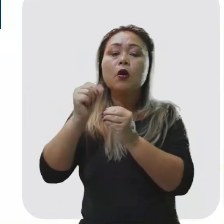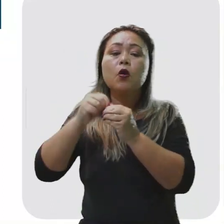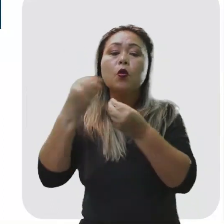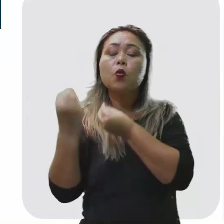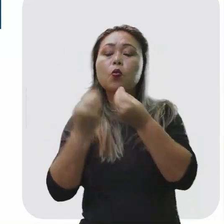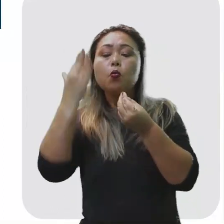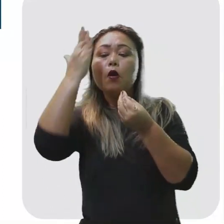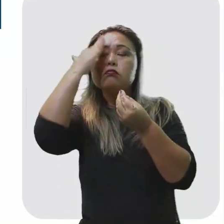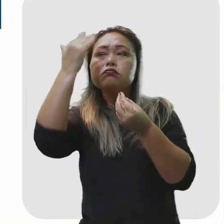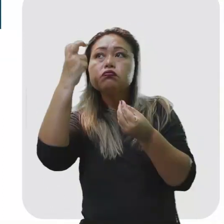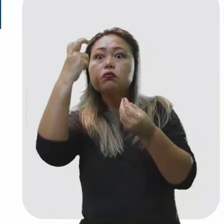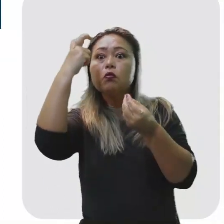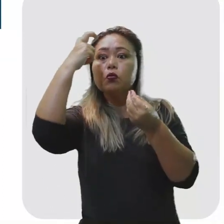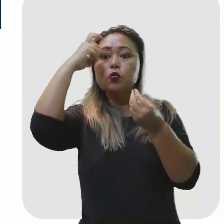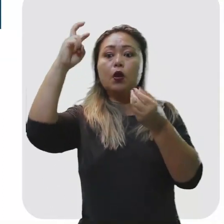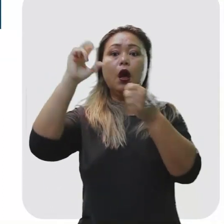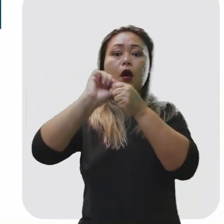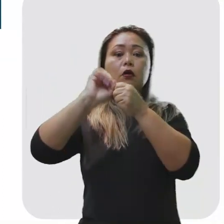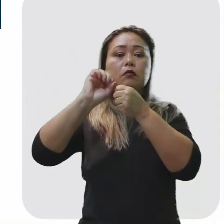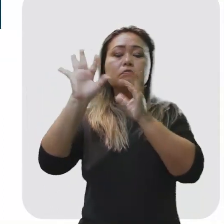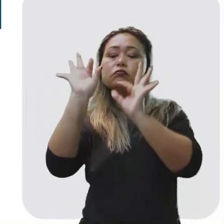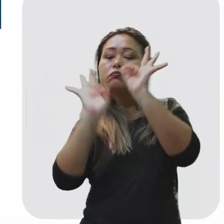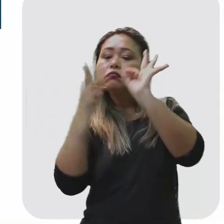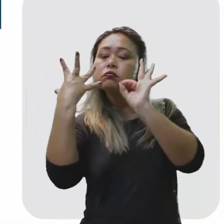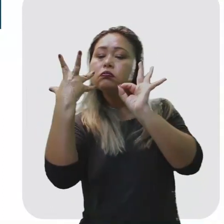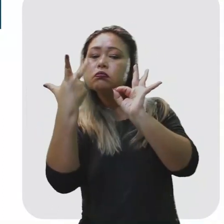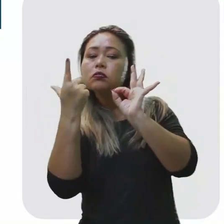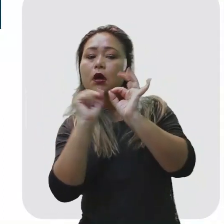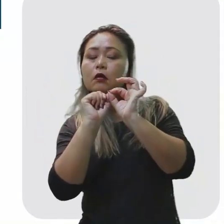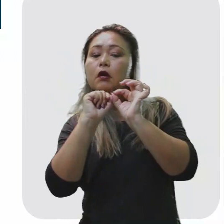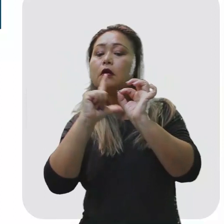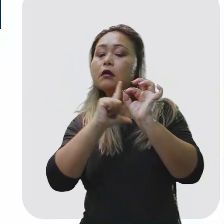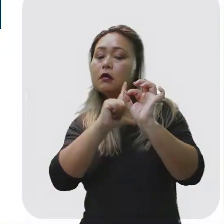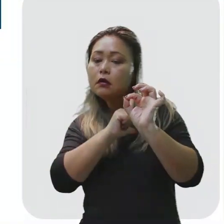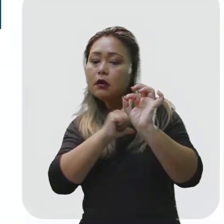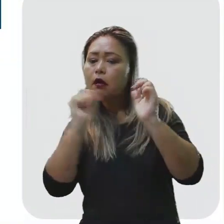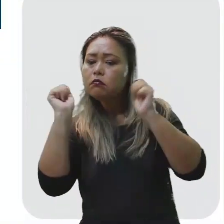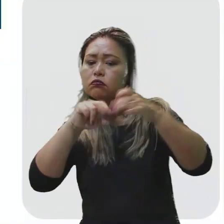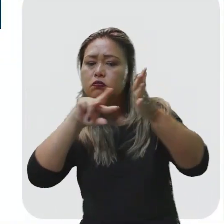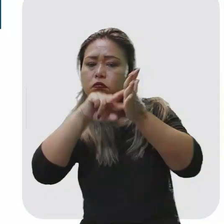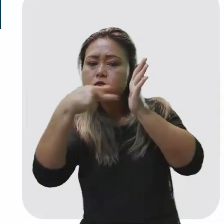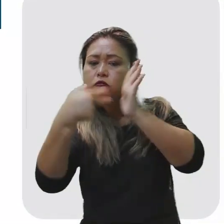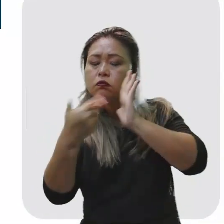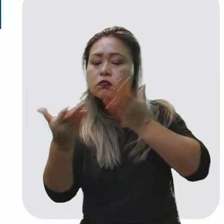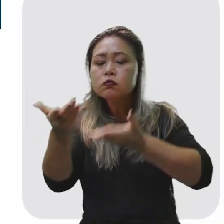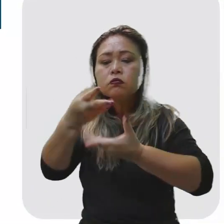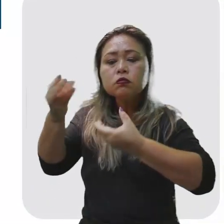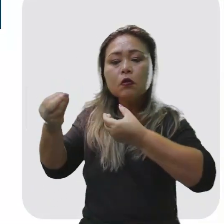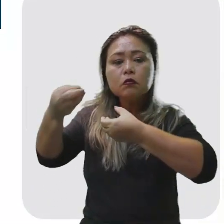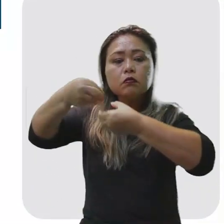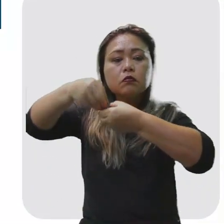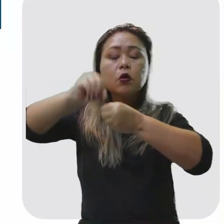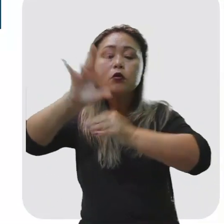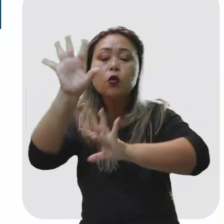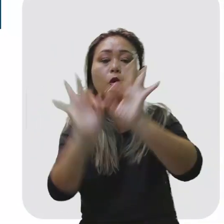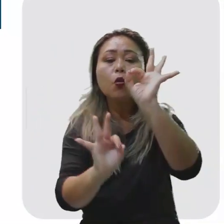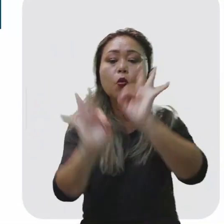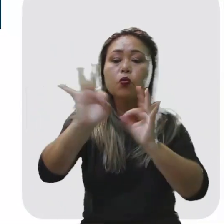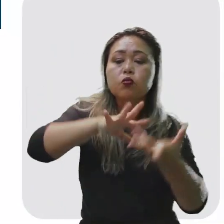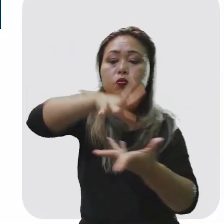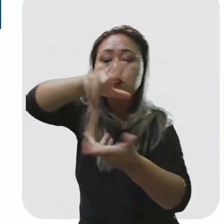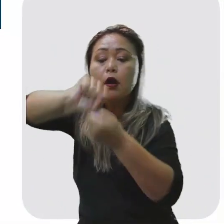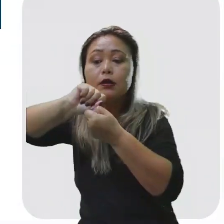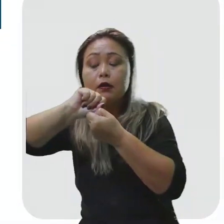como saber cultural e estético, gerador de significação e integrador da organização do mundo e da